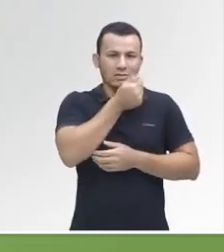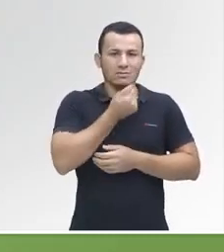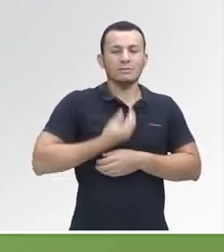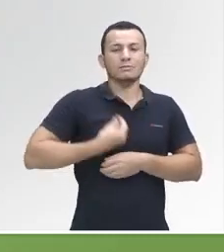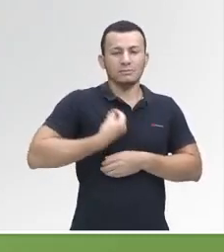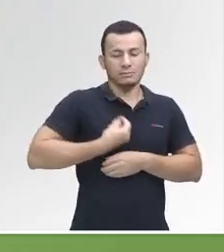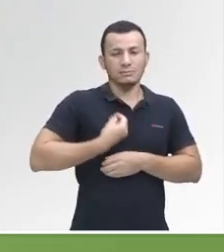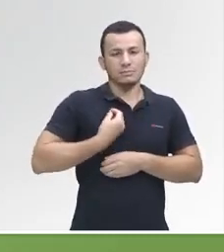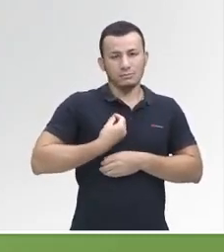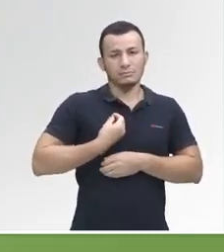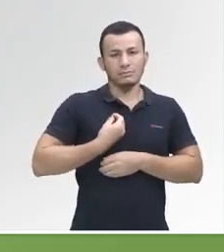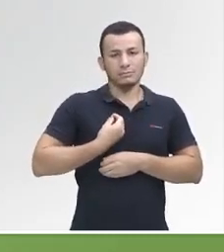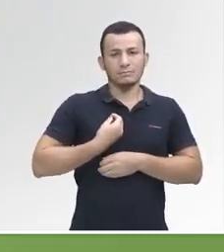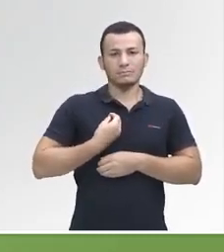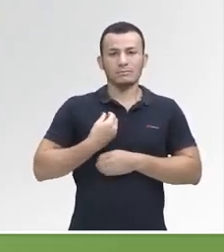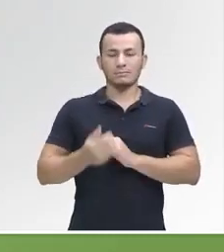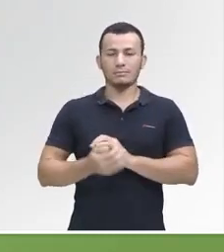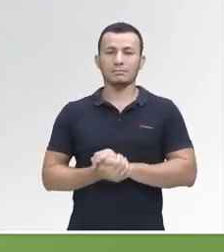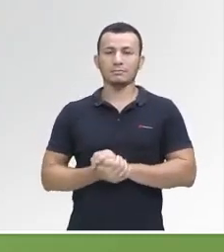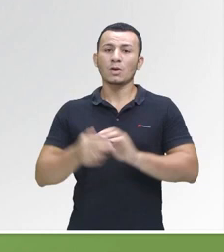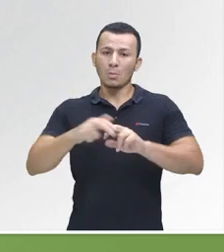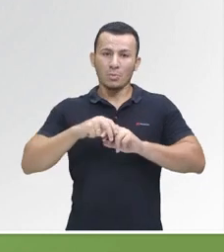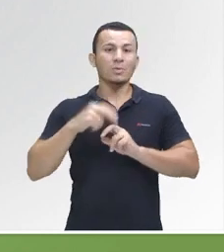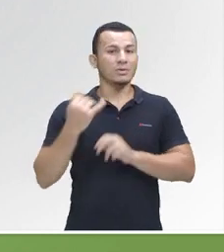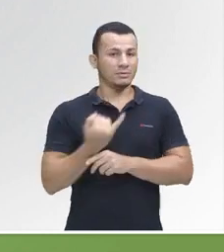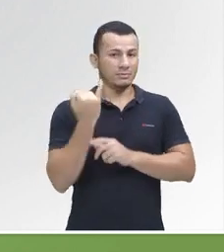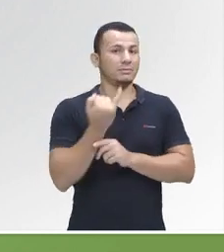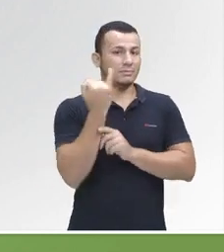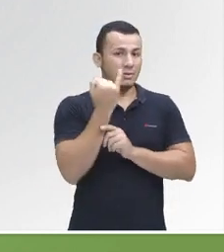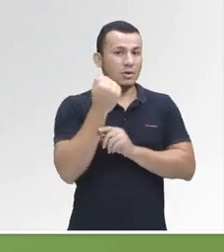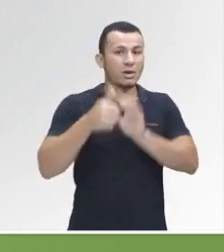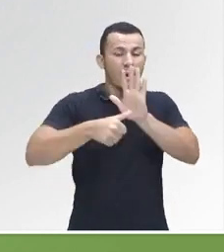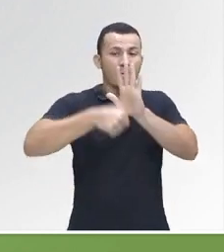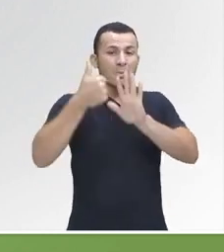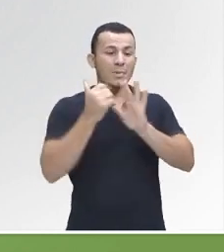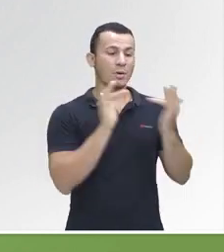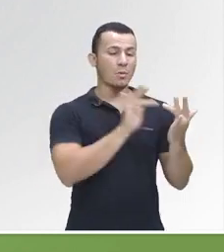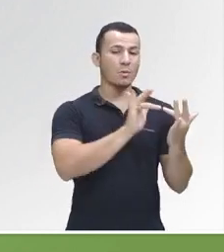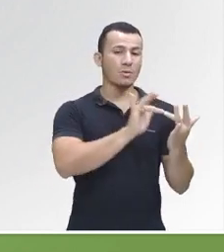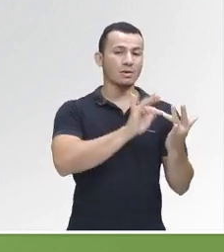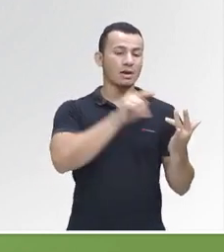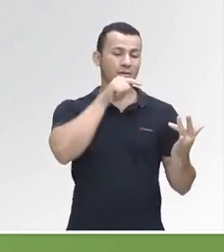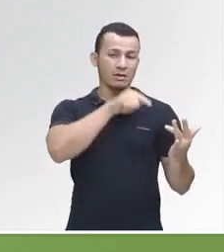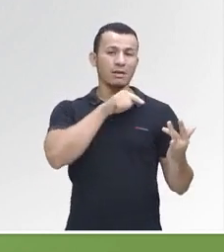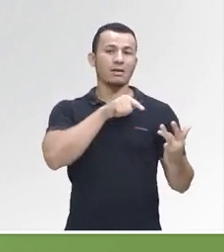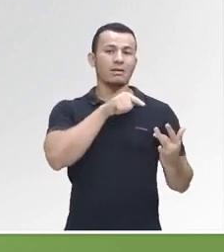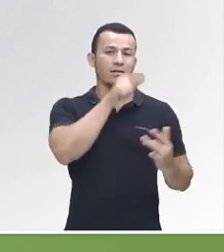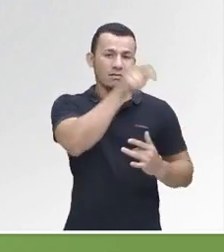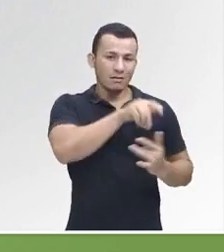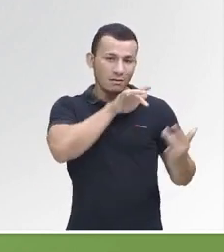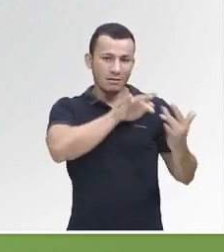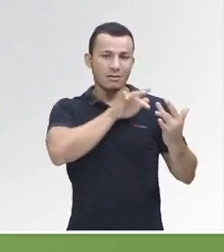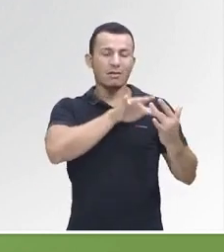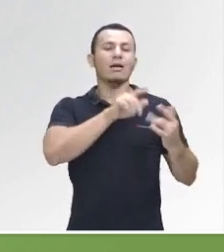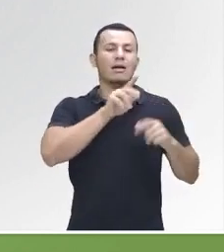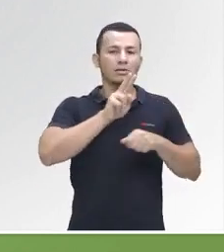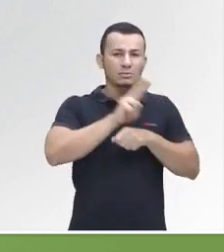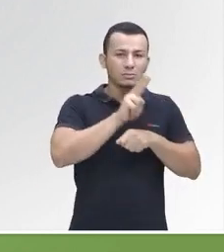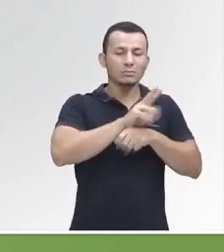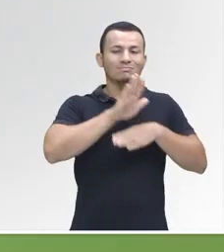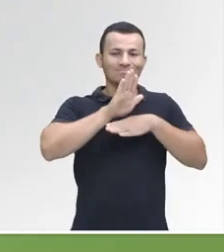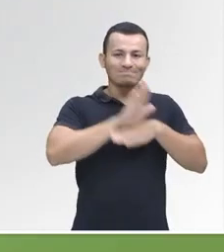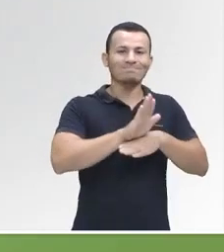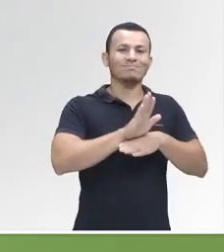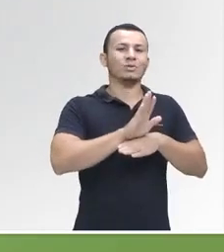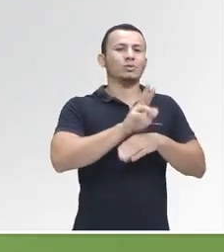sobreviver. Por isso que ele é tão importante, porque é o primeiro contato com a vítima e pode ajudar ela, né, se for